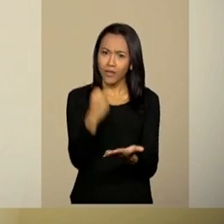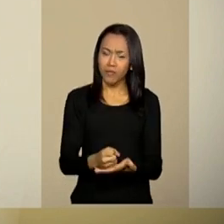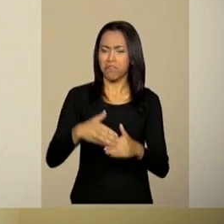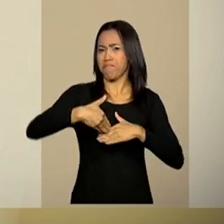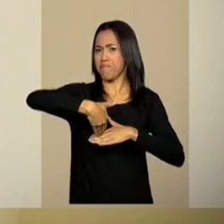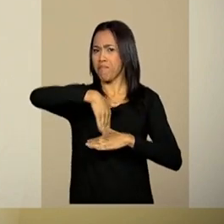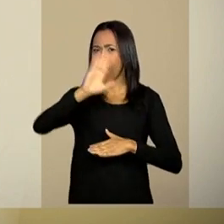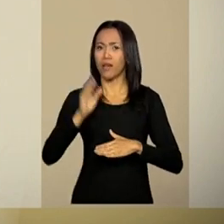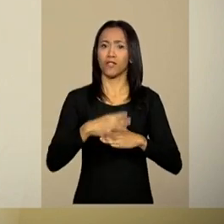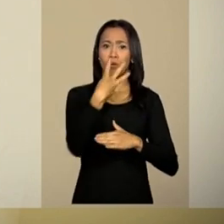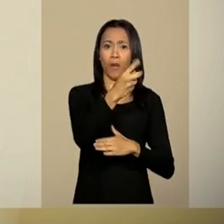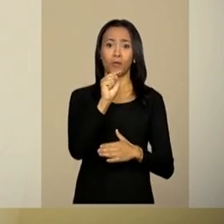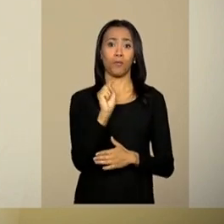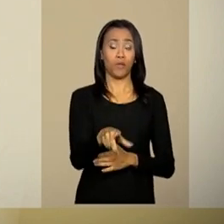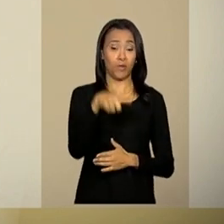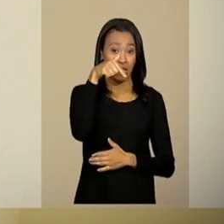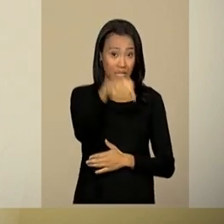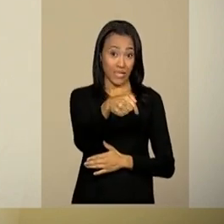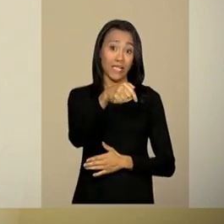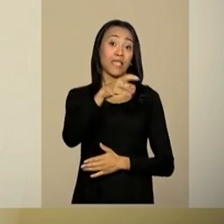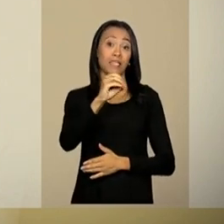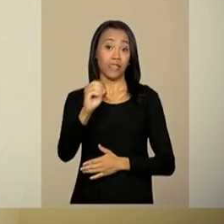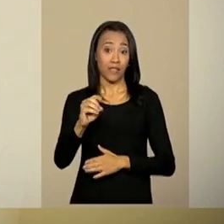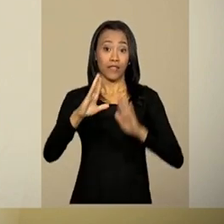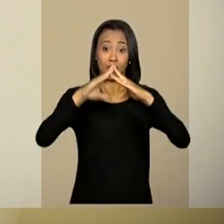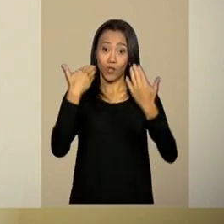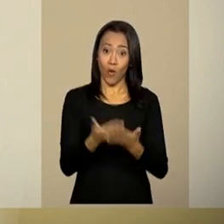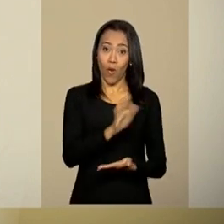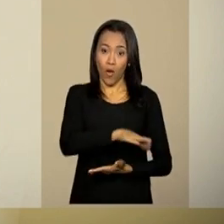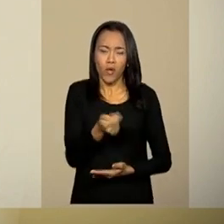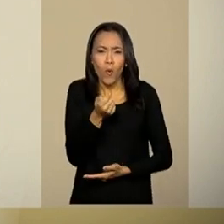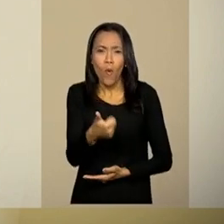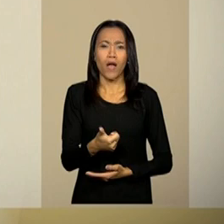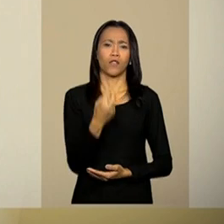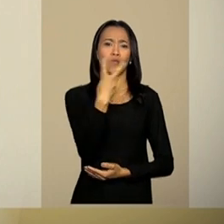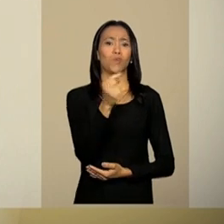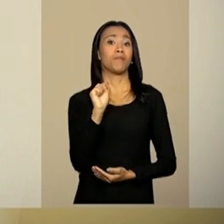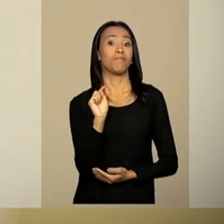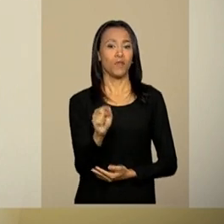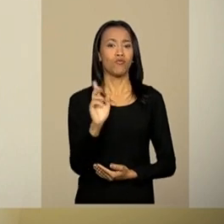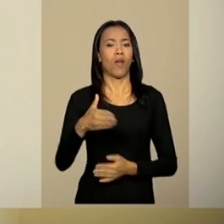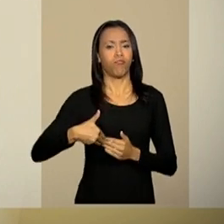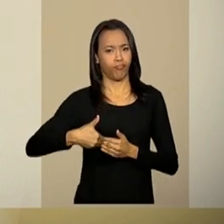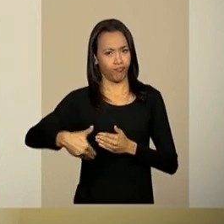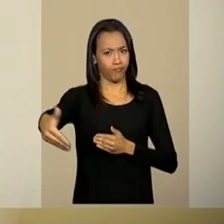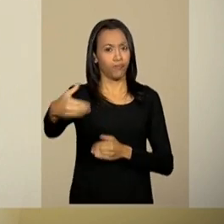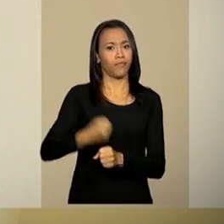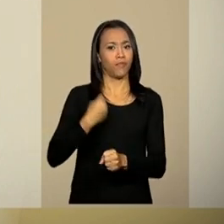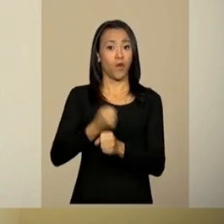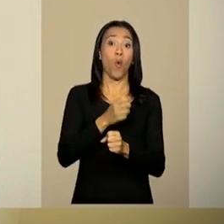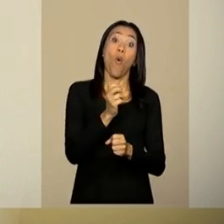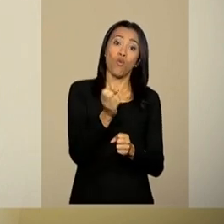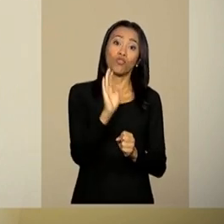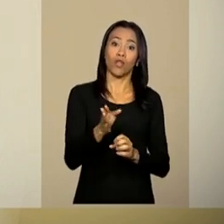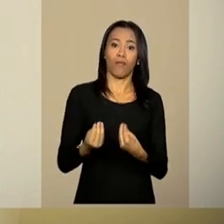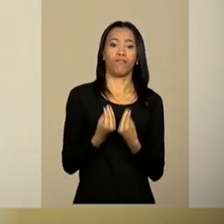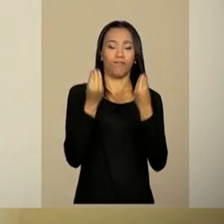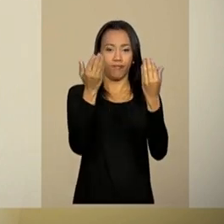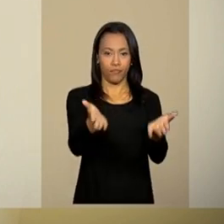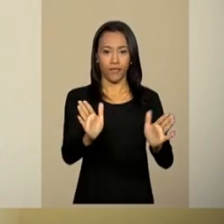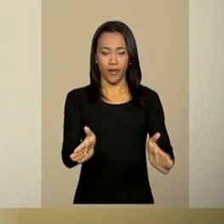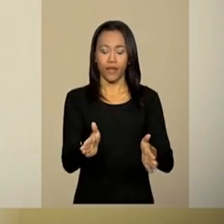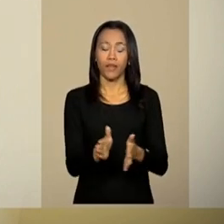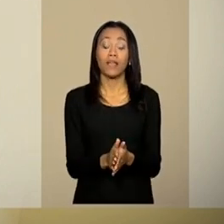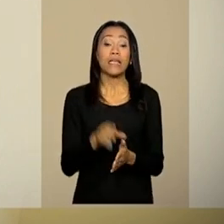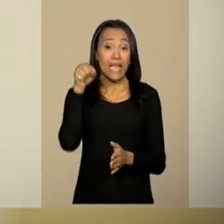de mais de 4.700 creches e quase 2.000 estão em obras ou já foram entregues